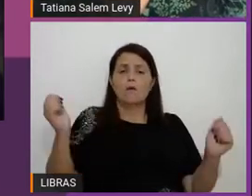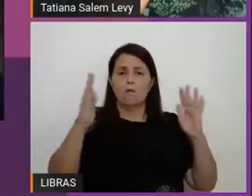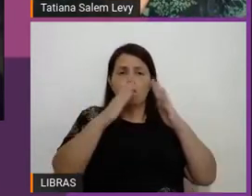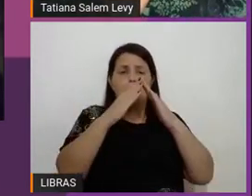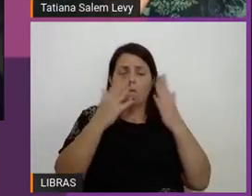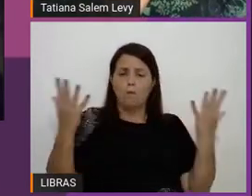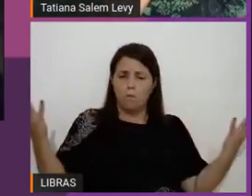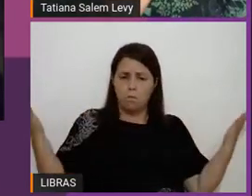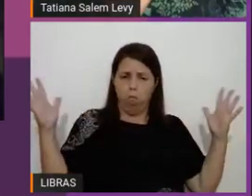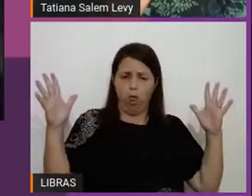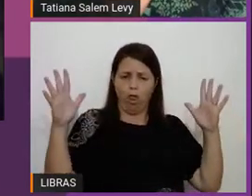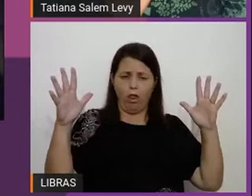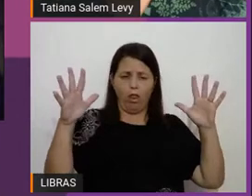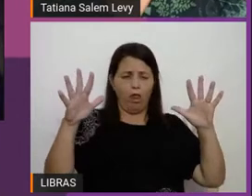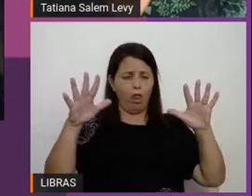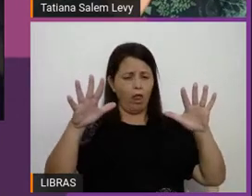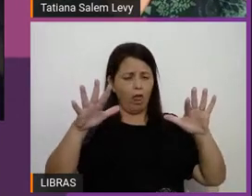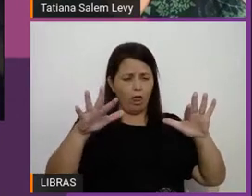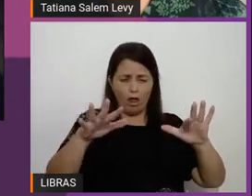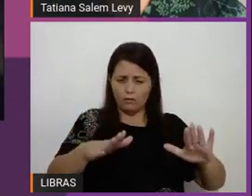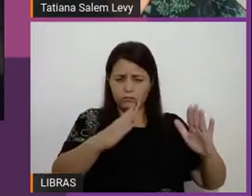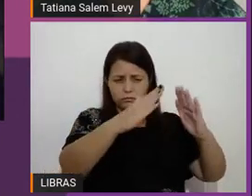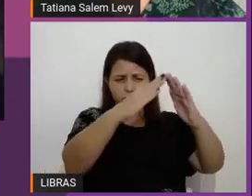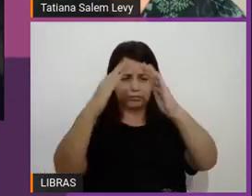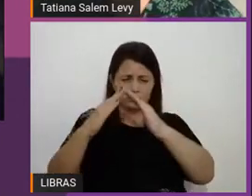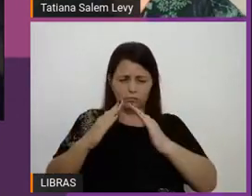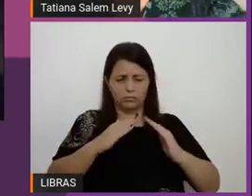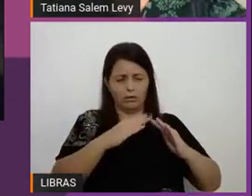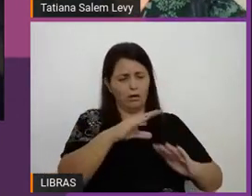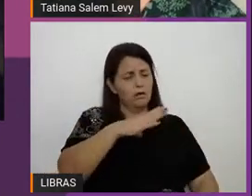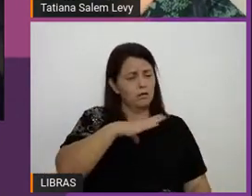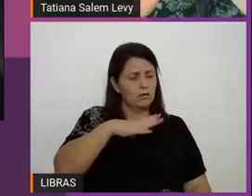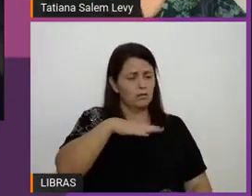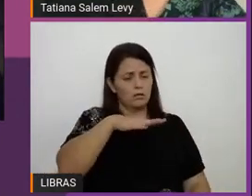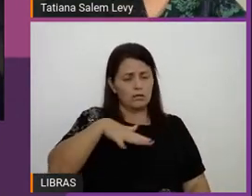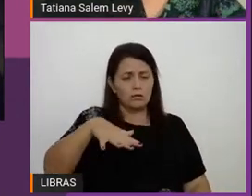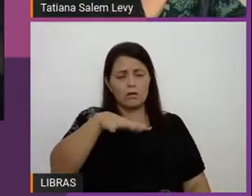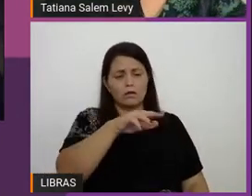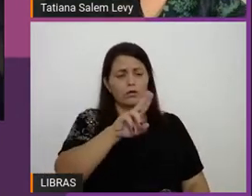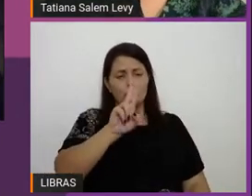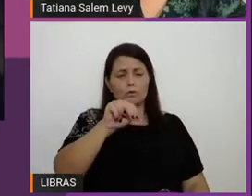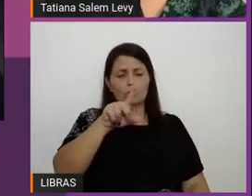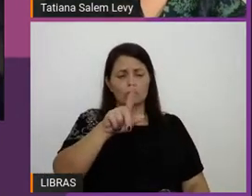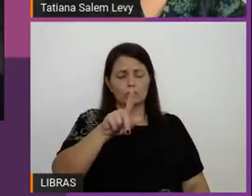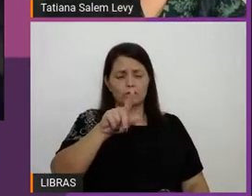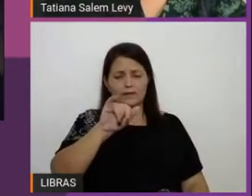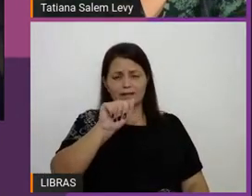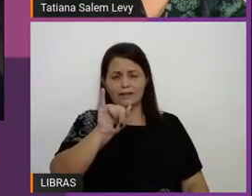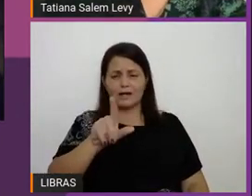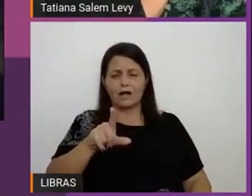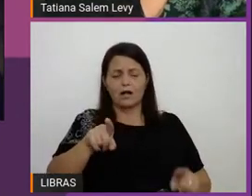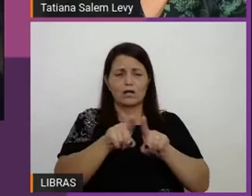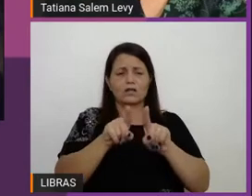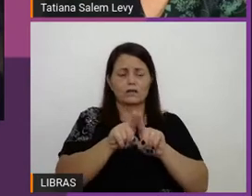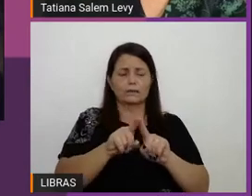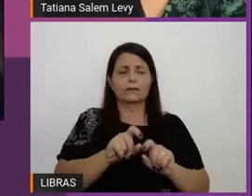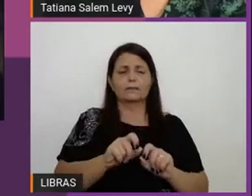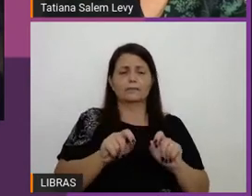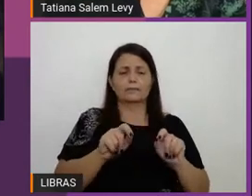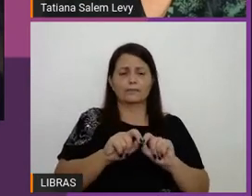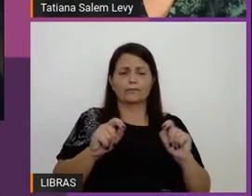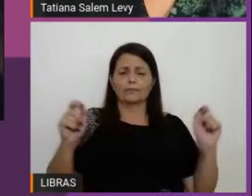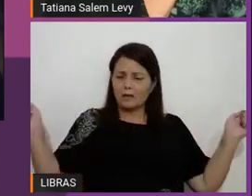própria casa como todos os outros habitantes da pequena cidade de um galho quando o bico do Nevado huascarán